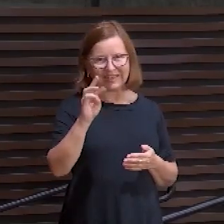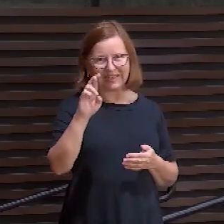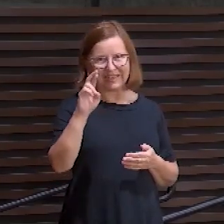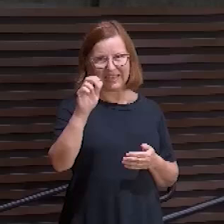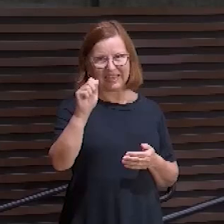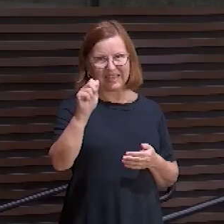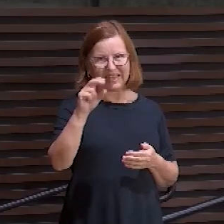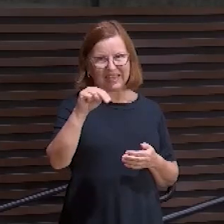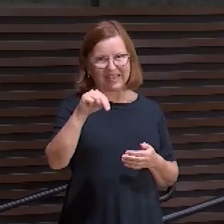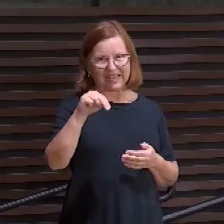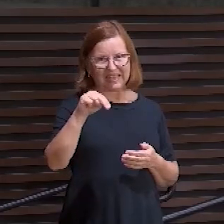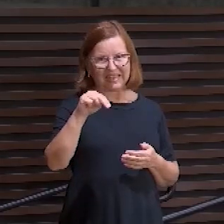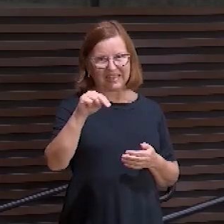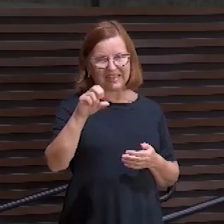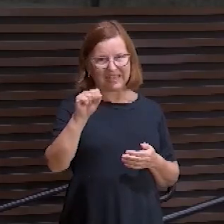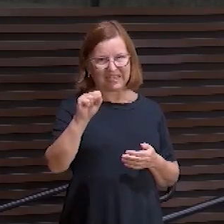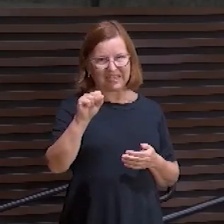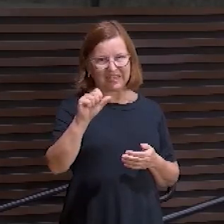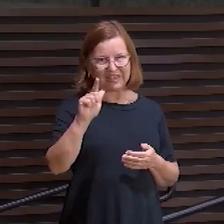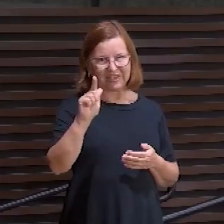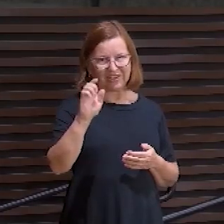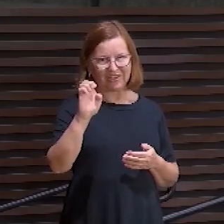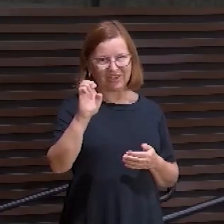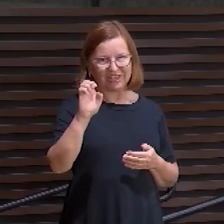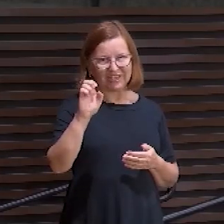As pessoas ficaram revoltadas.